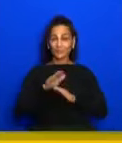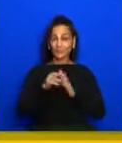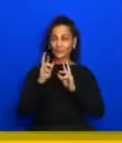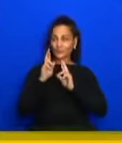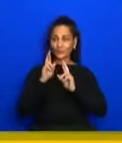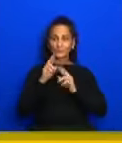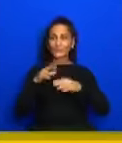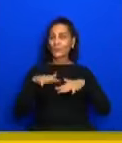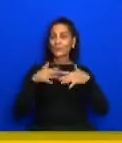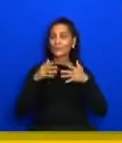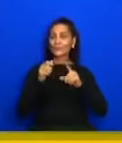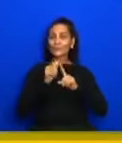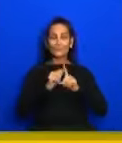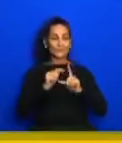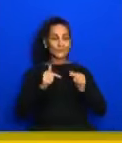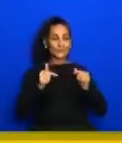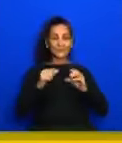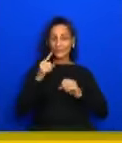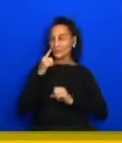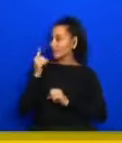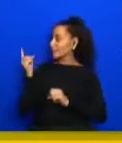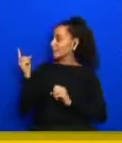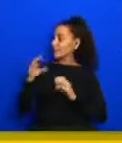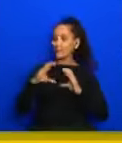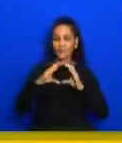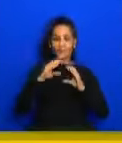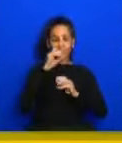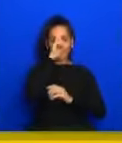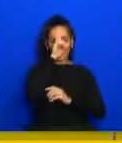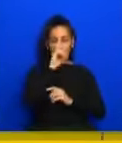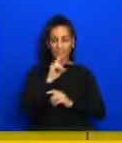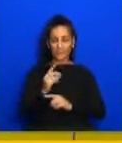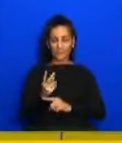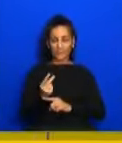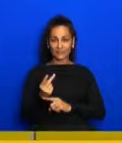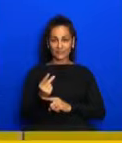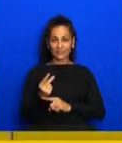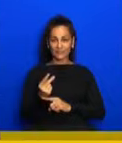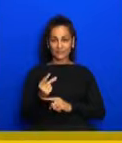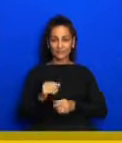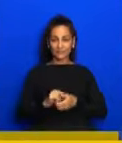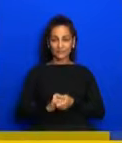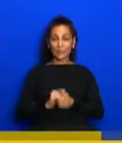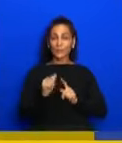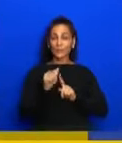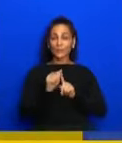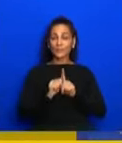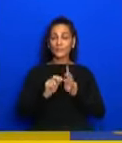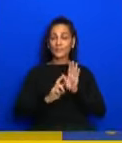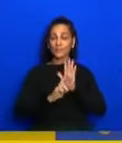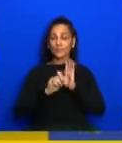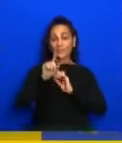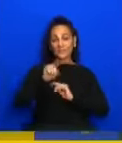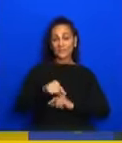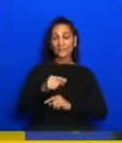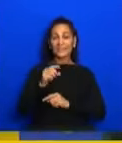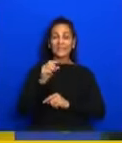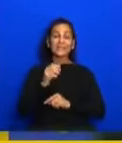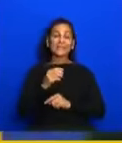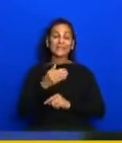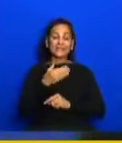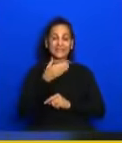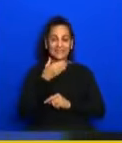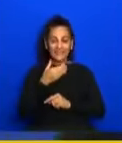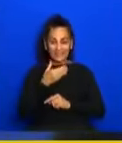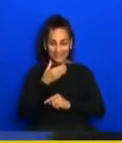na expectativa. Qual é o seu mês da sorte? Está na tela. Bola amarela, número 12. Amarela 12. O mês correspondente é